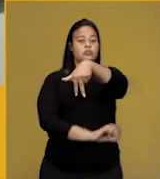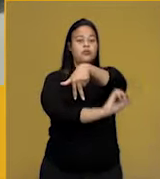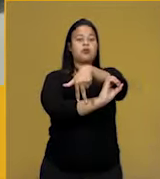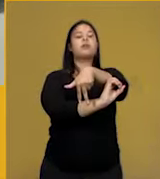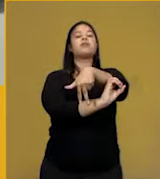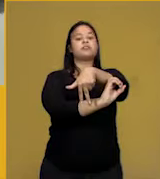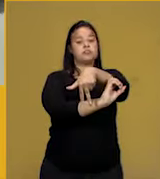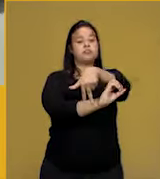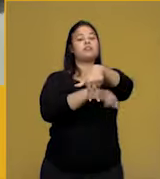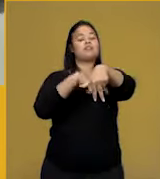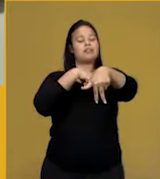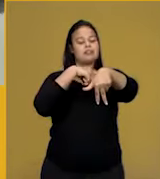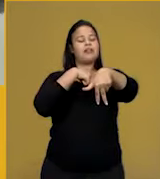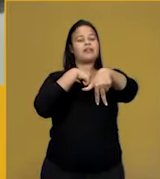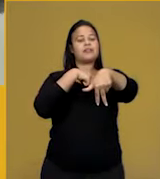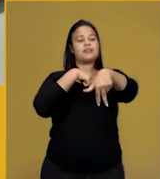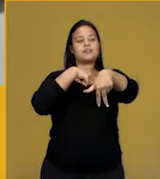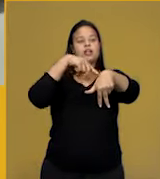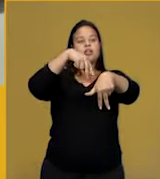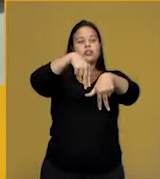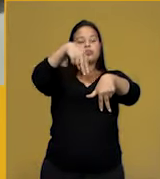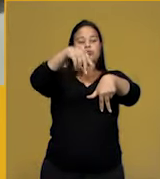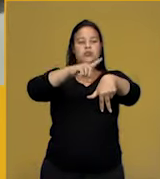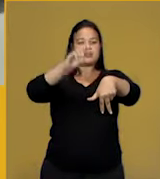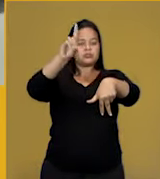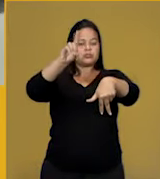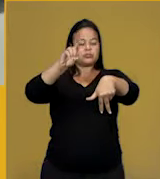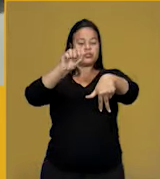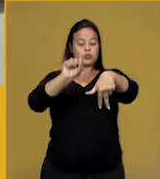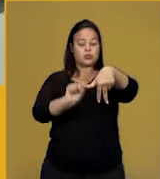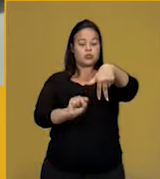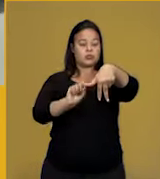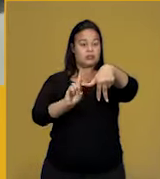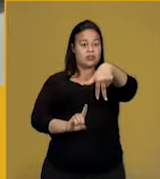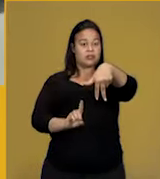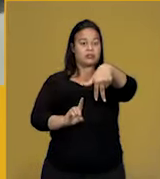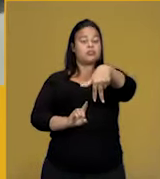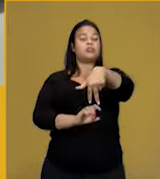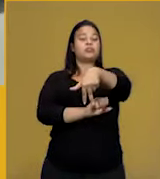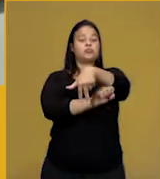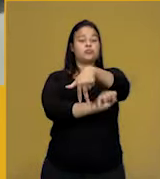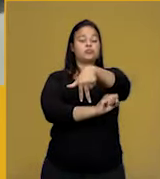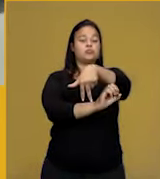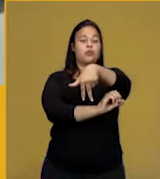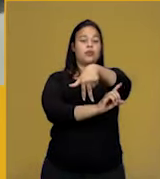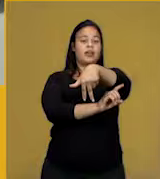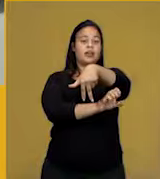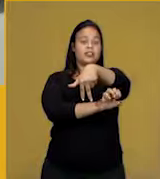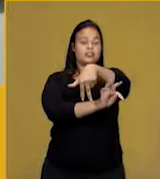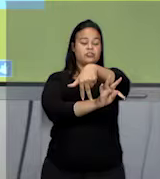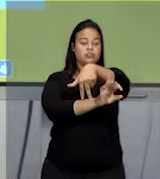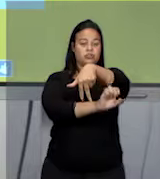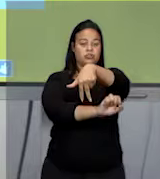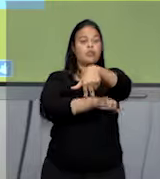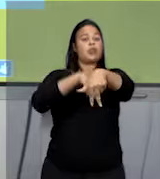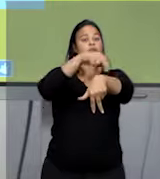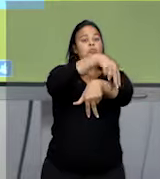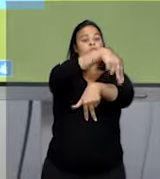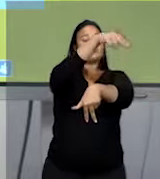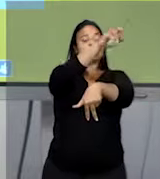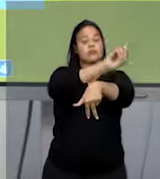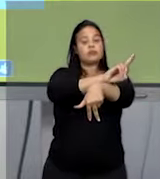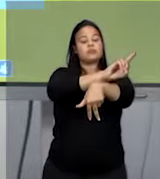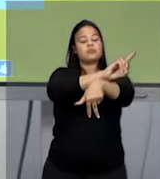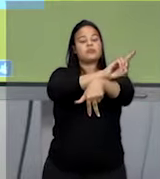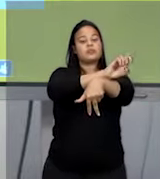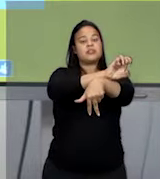são o nordeste, sudeste, sudoeste e noroeste. É assim que